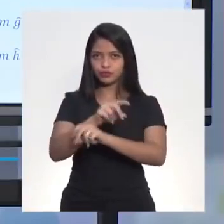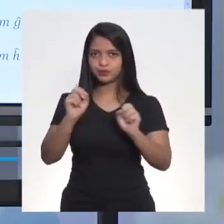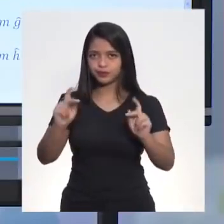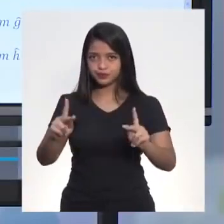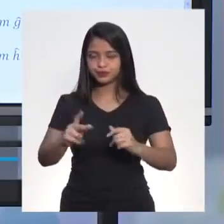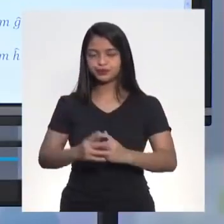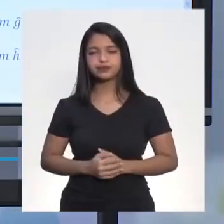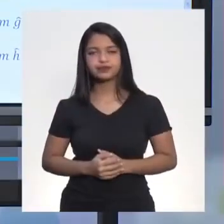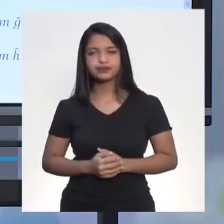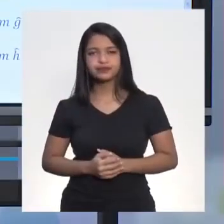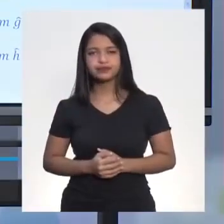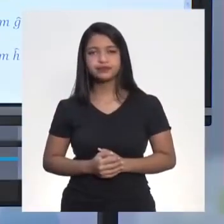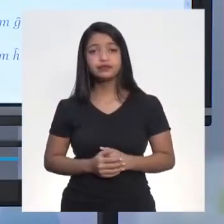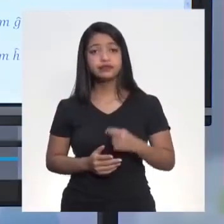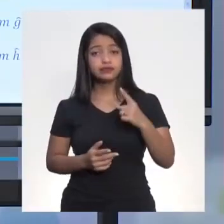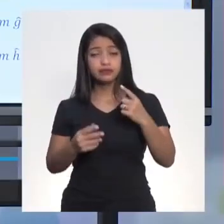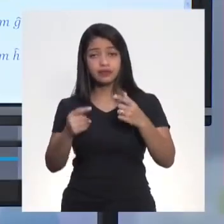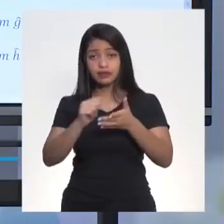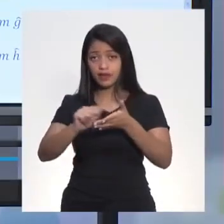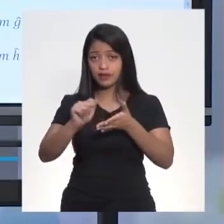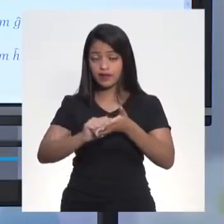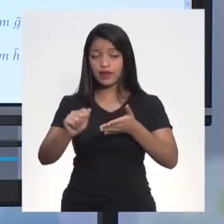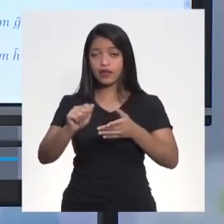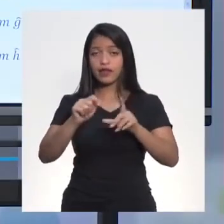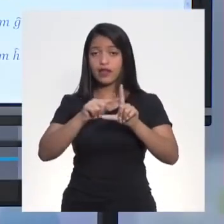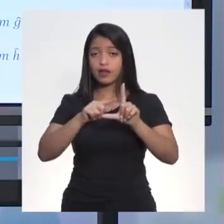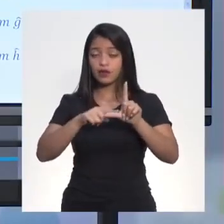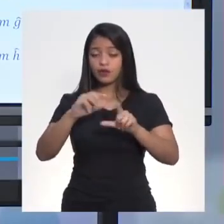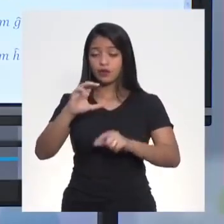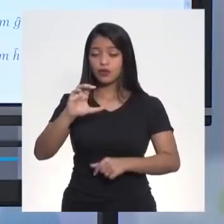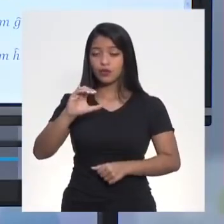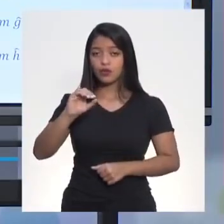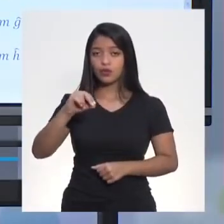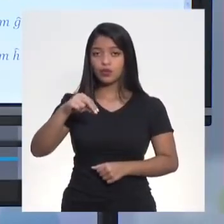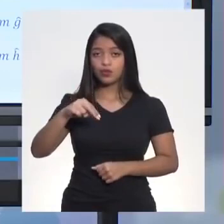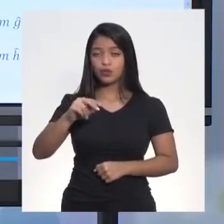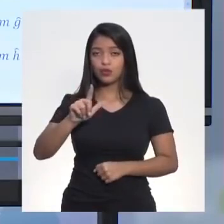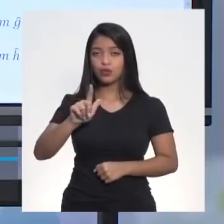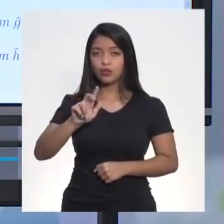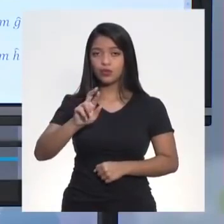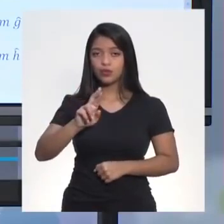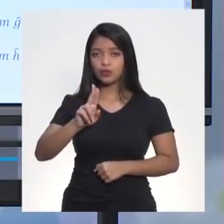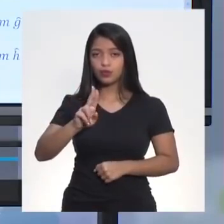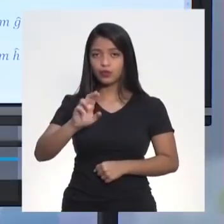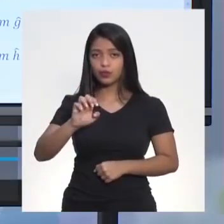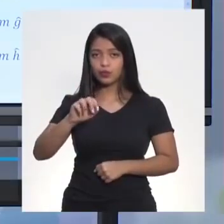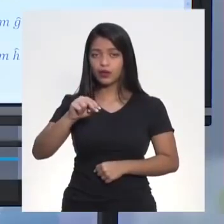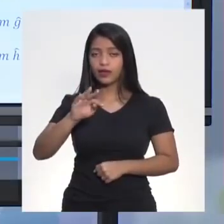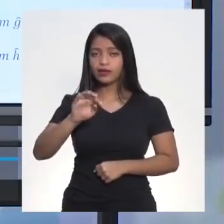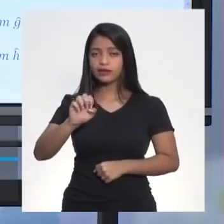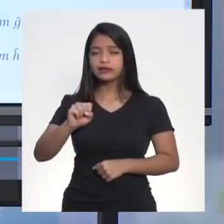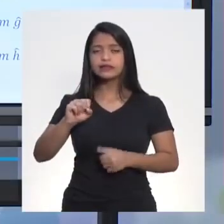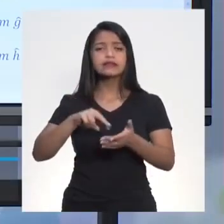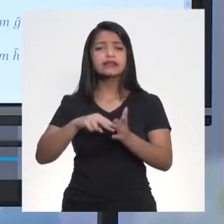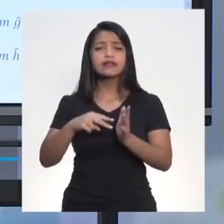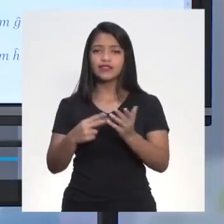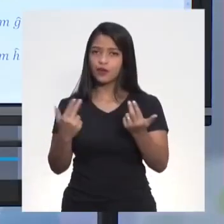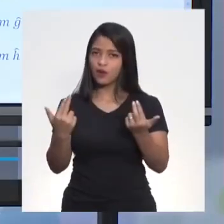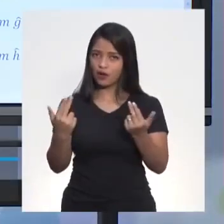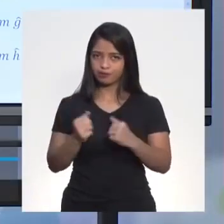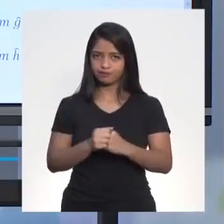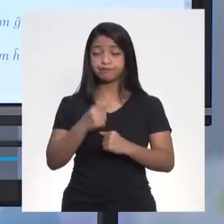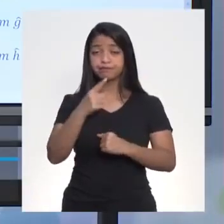os ângulos são congruentes, quer dizer que eles são iguais, aí você coloca também qual a definição. Pode ser oposto pelo vértice,